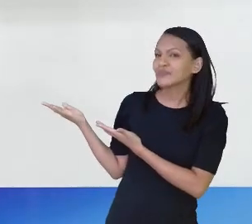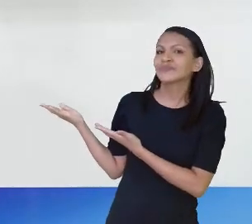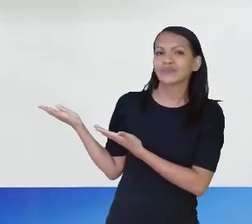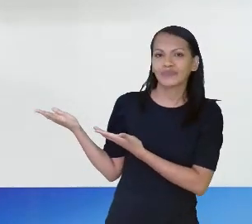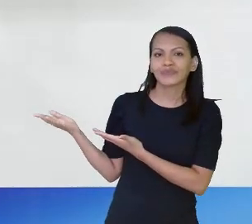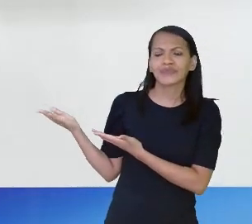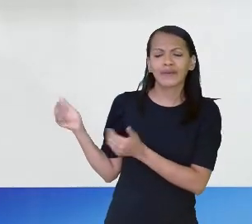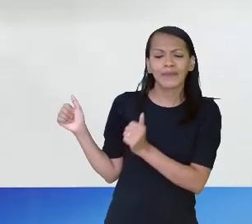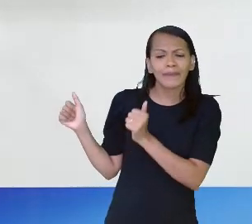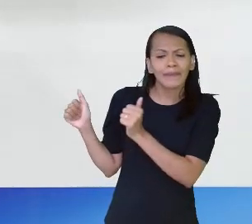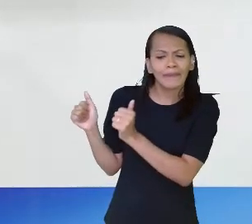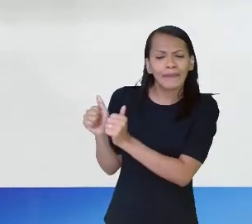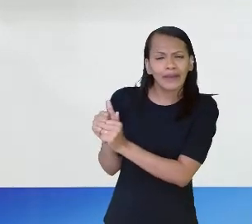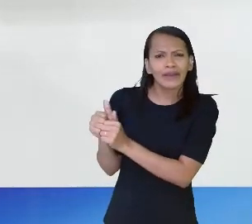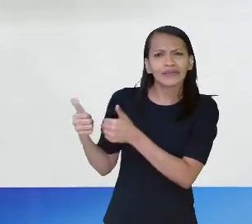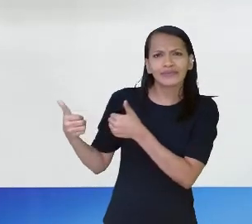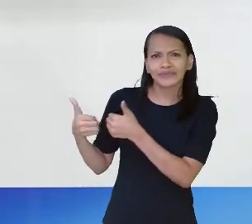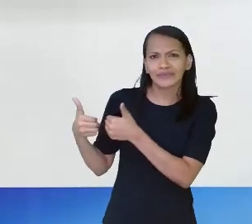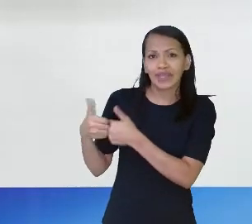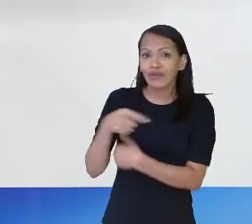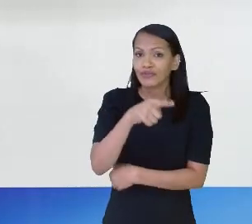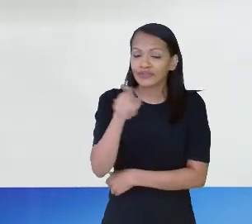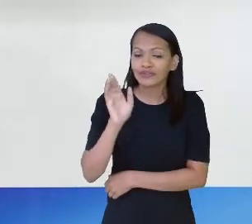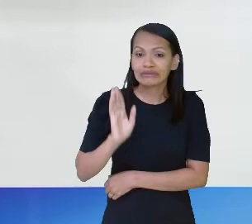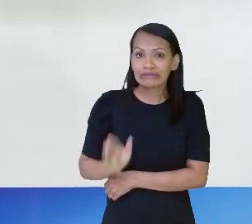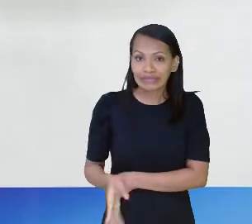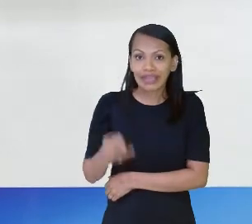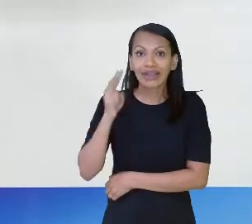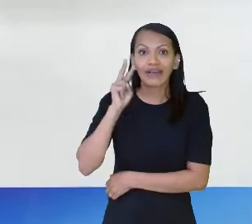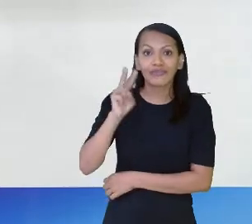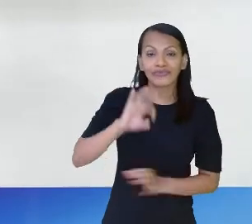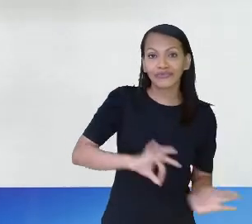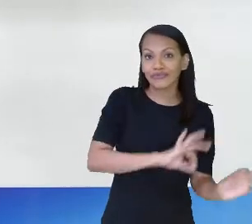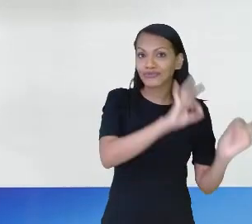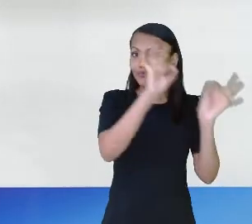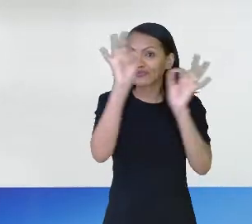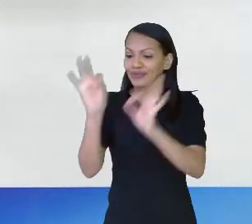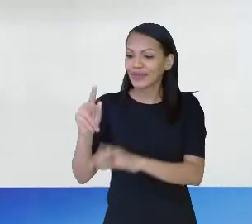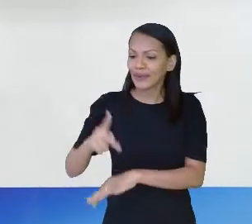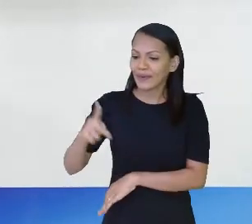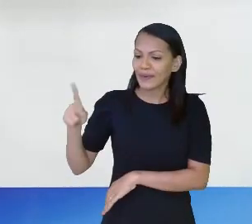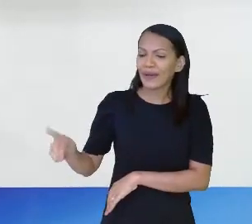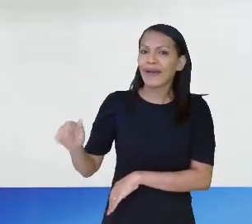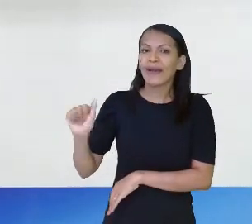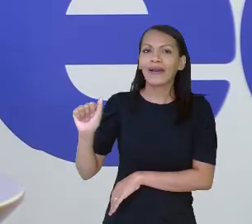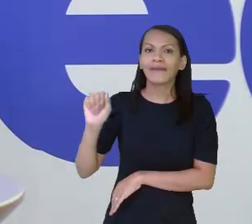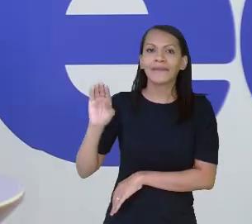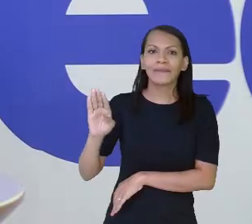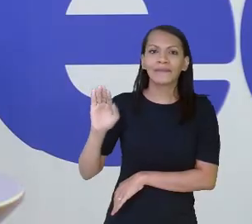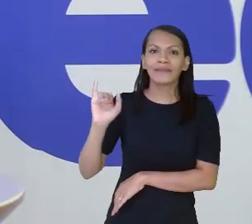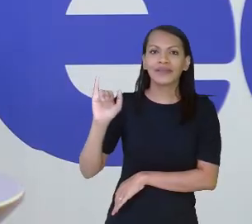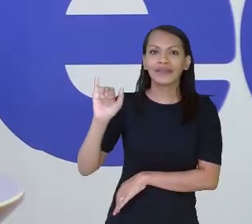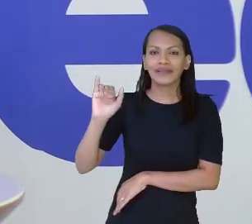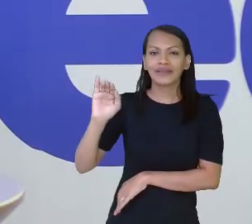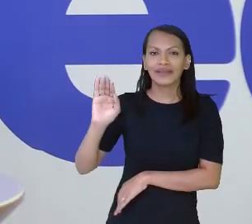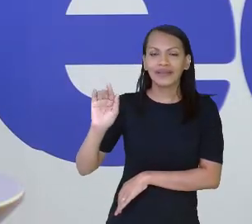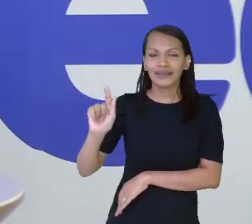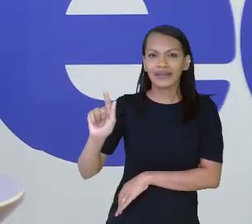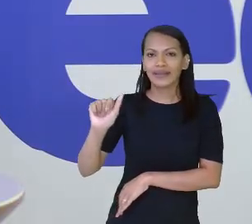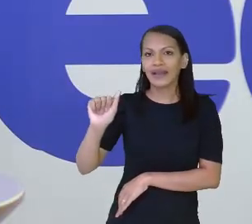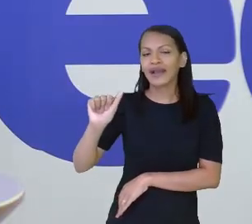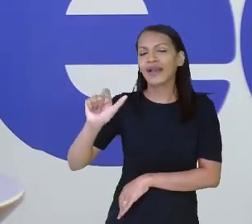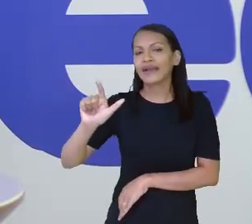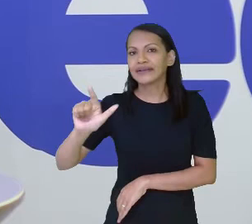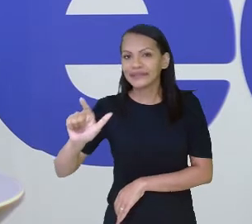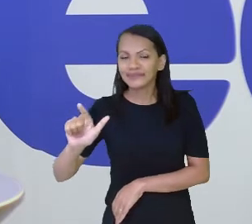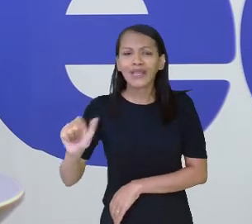aqui pertinho. Vocês acabaram de assistir a aula dela, professora Abigail Viana. Bom dia, e estou